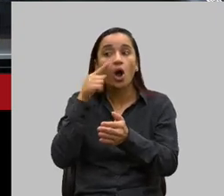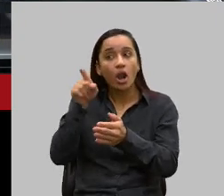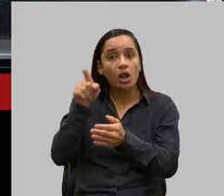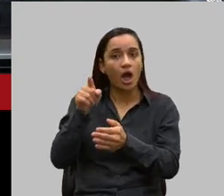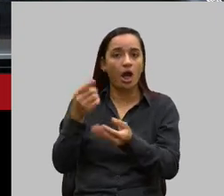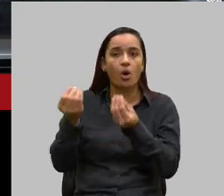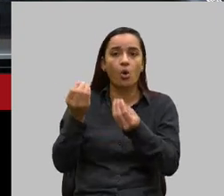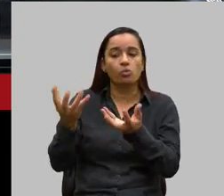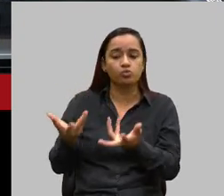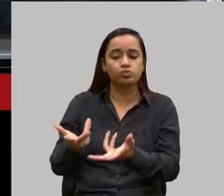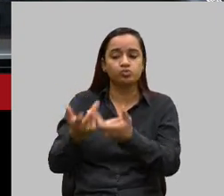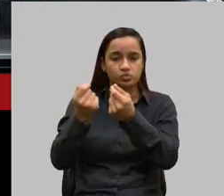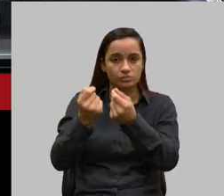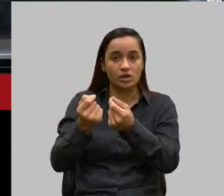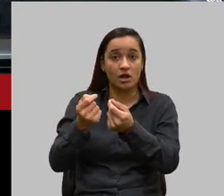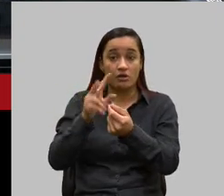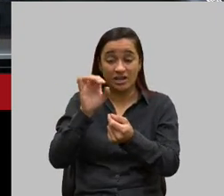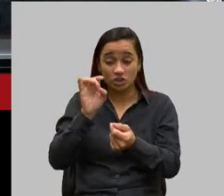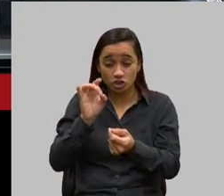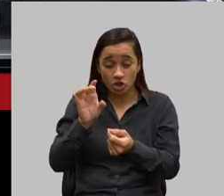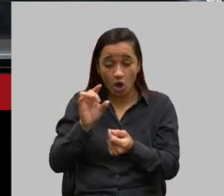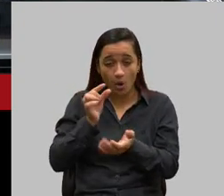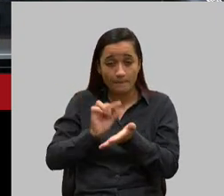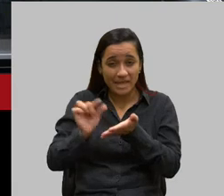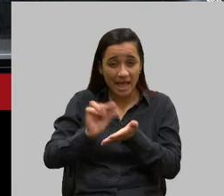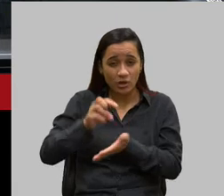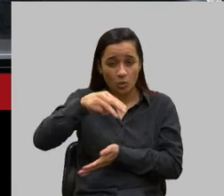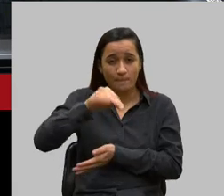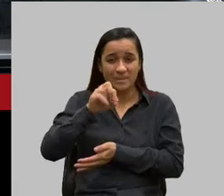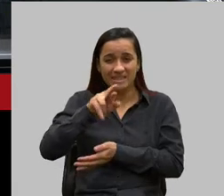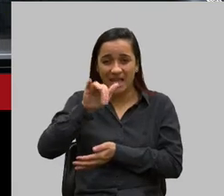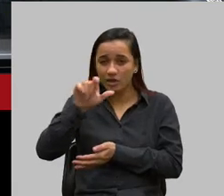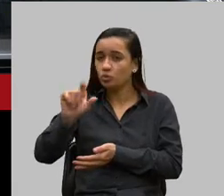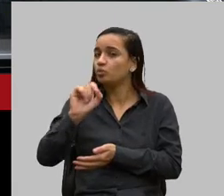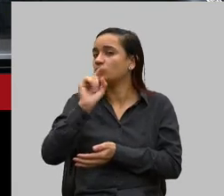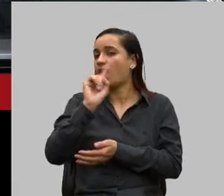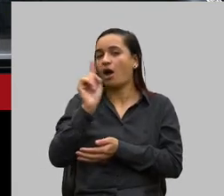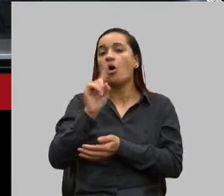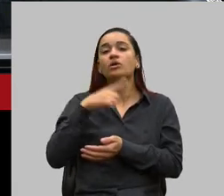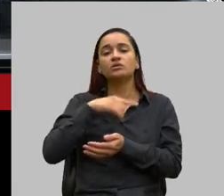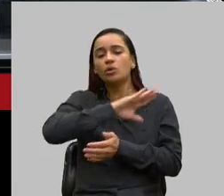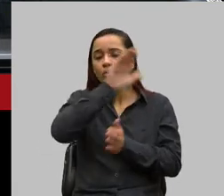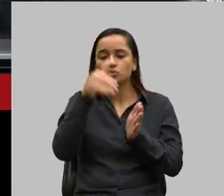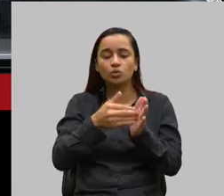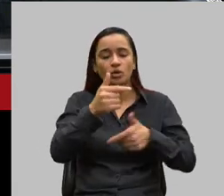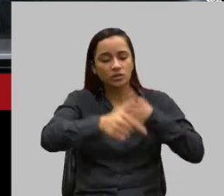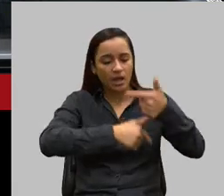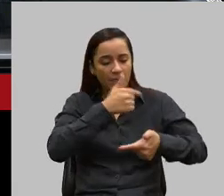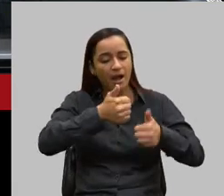não lá vai ter um ciclo completo de geração de emprego qualificação da mão de obra local então